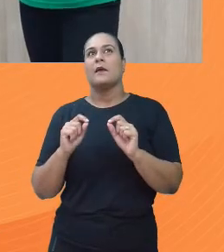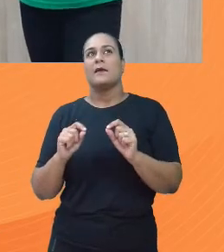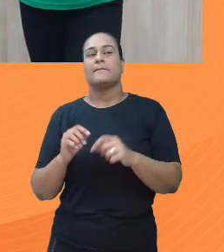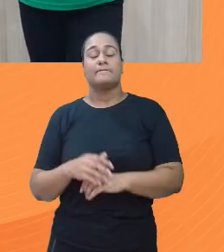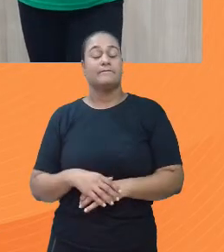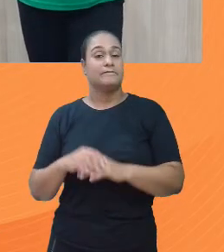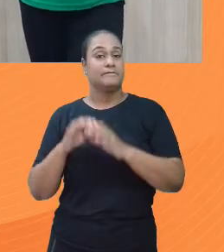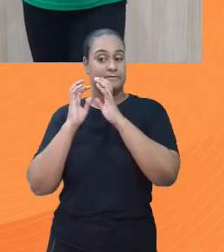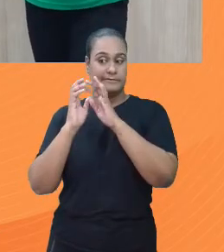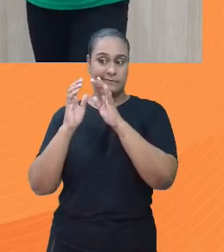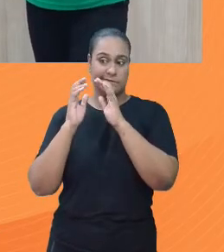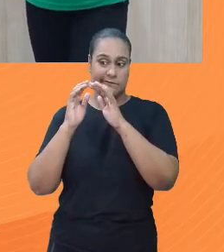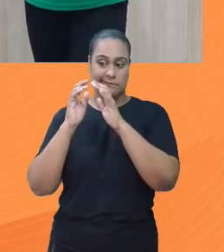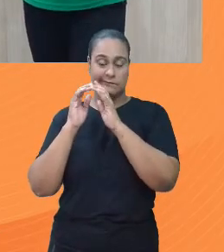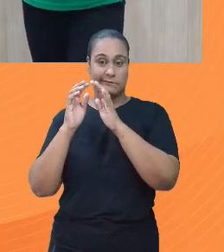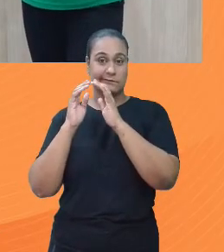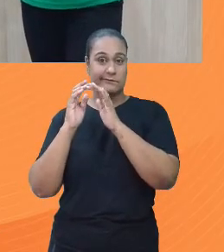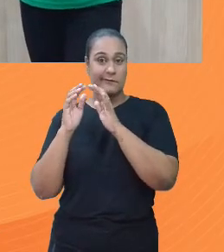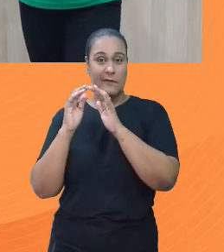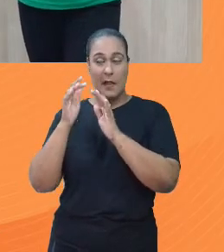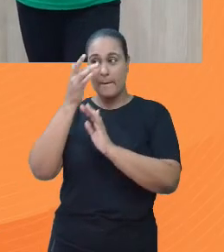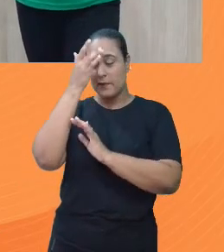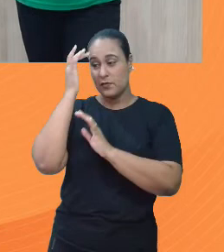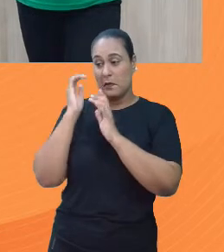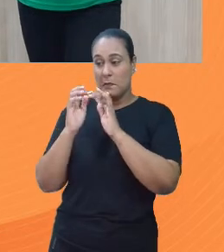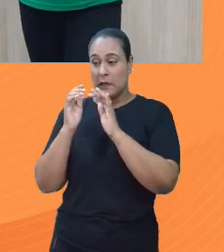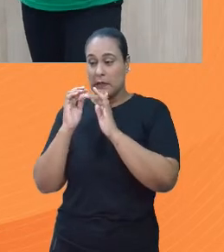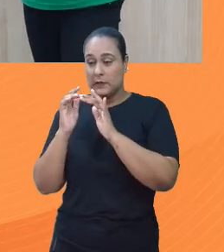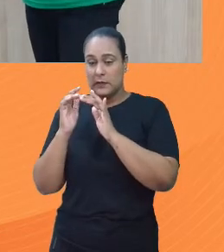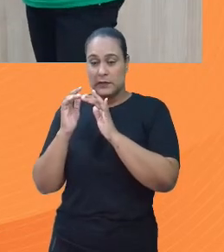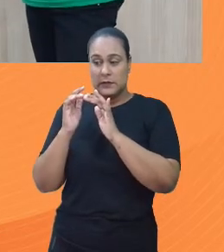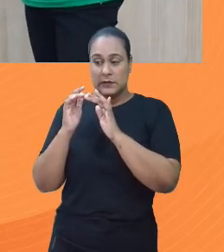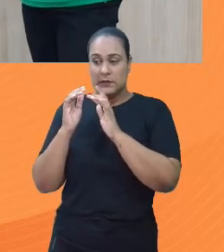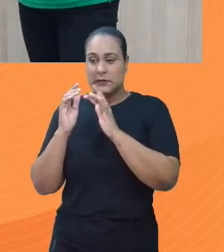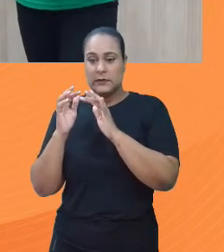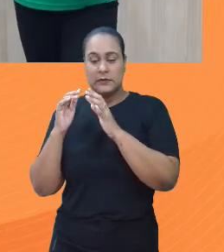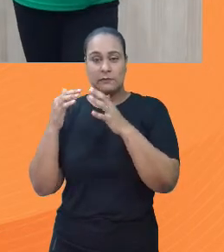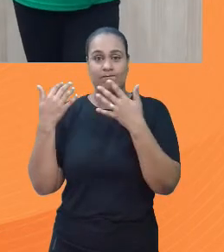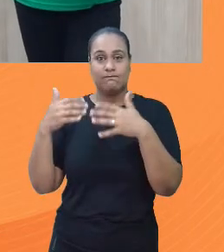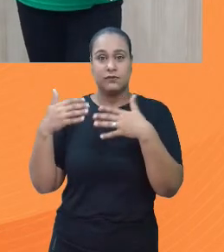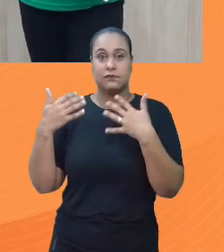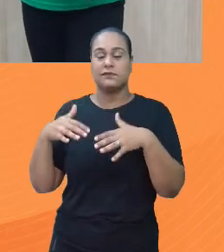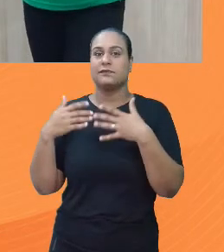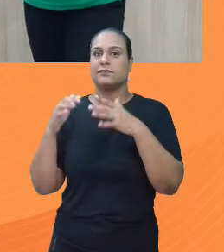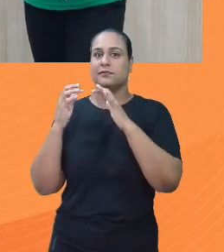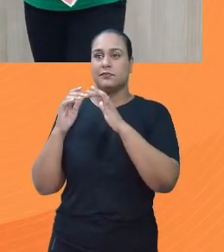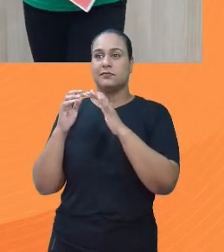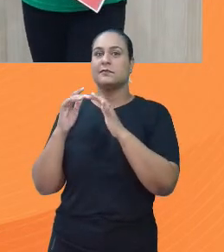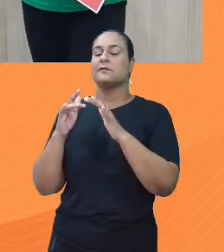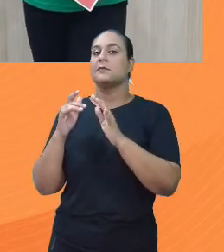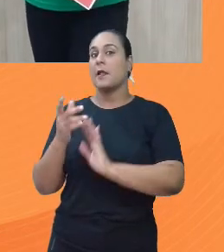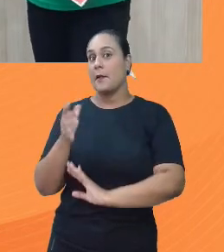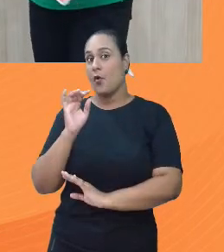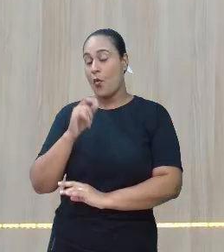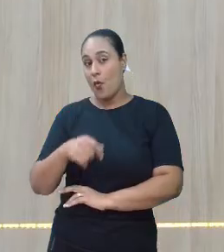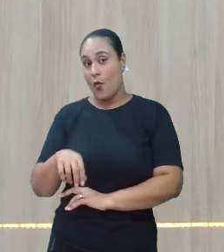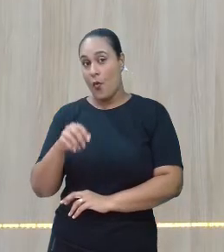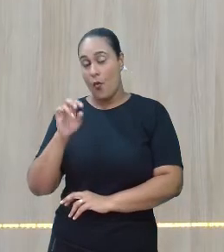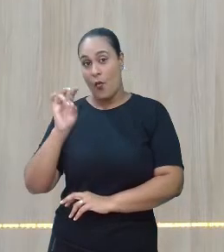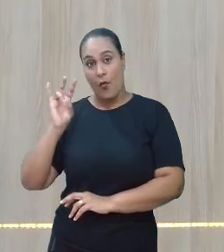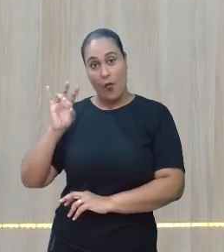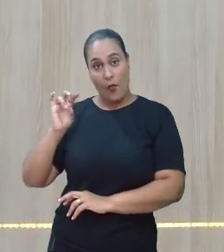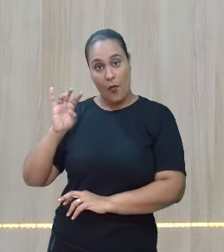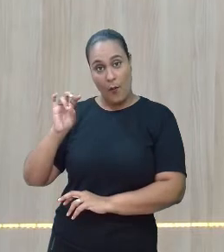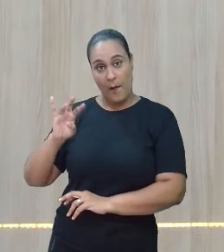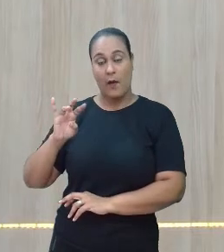tirar totalmente, né, esse indivíduo do equilíbrio. E aí eu chamo a atenção da maconha, né, do